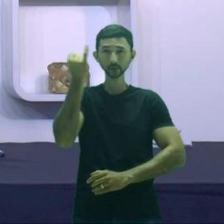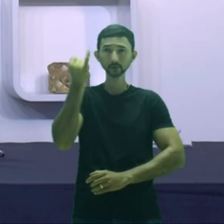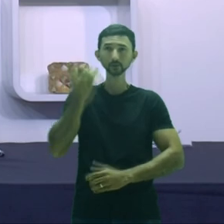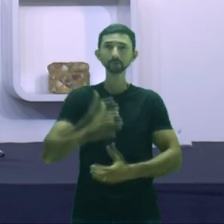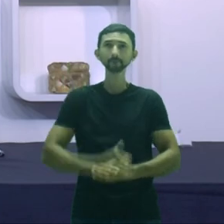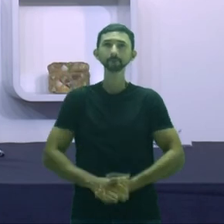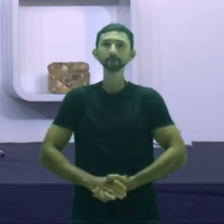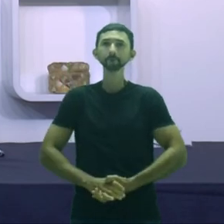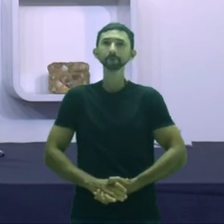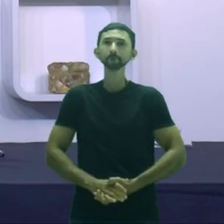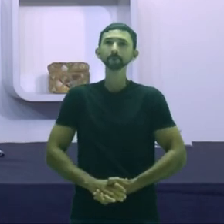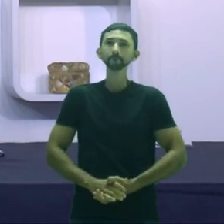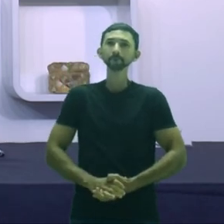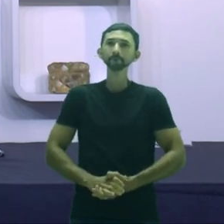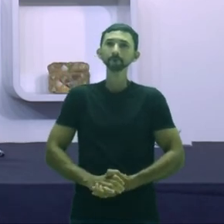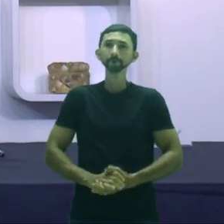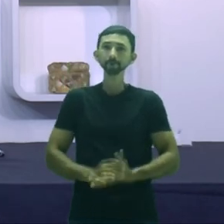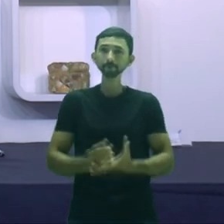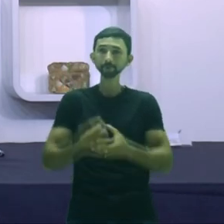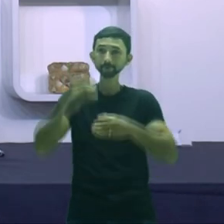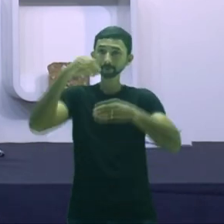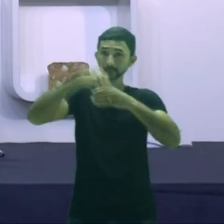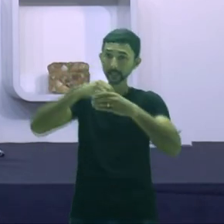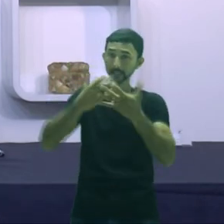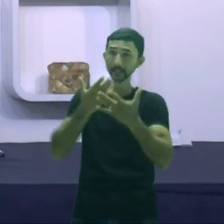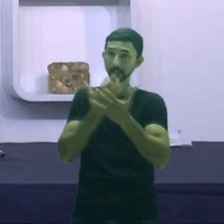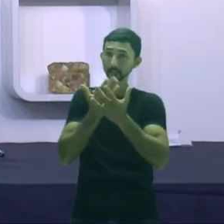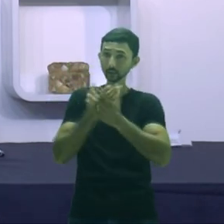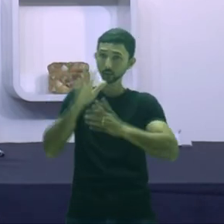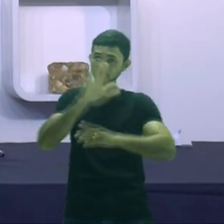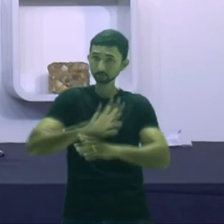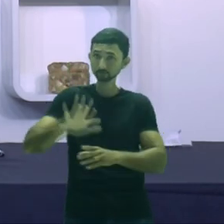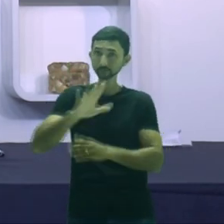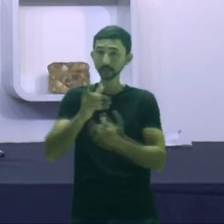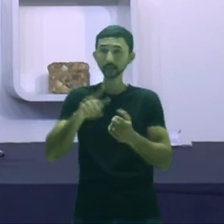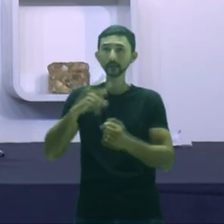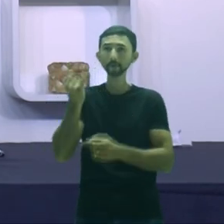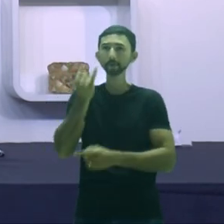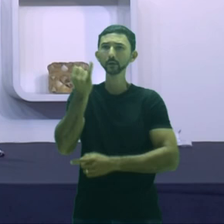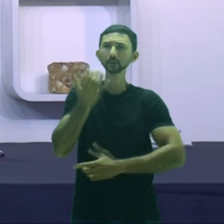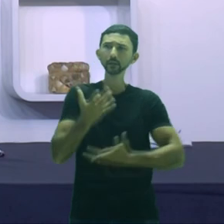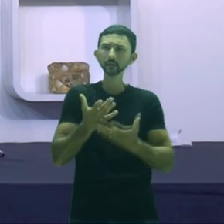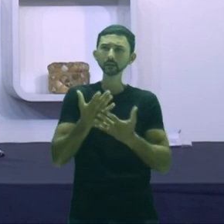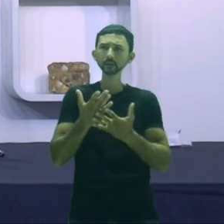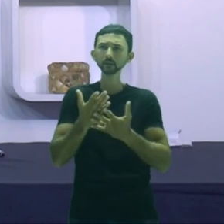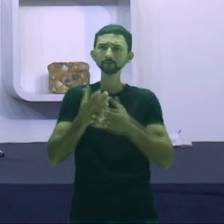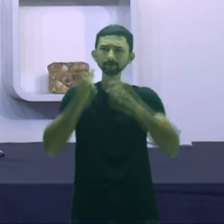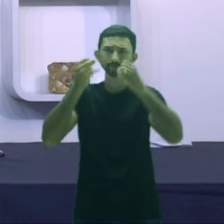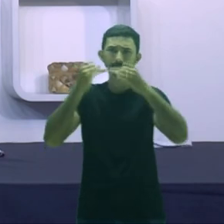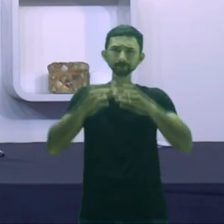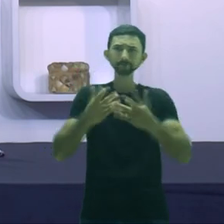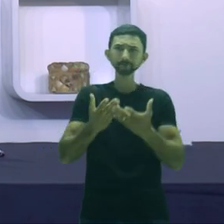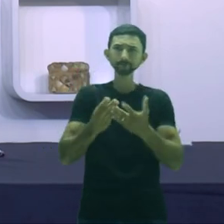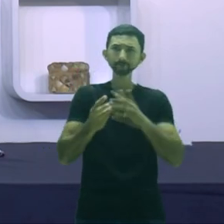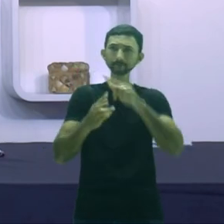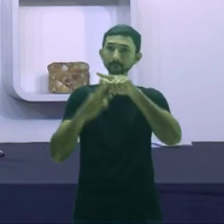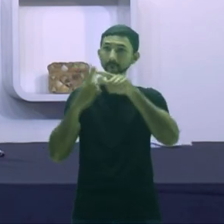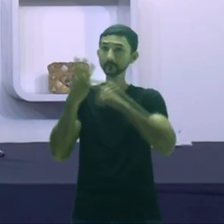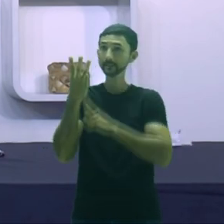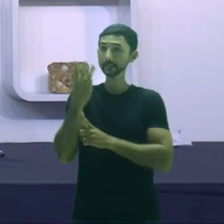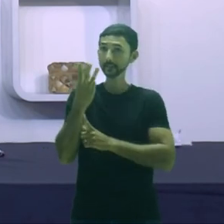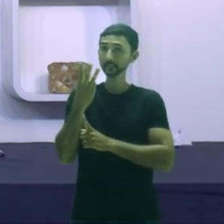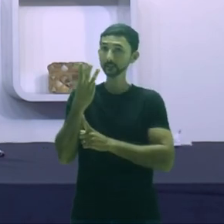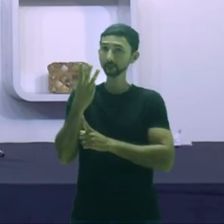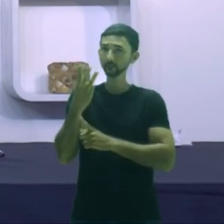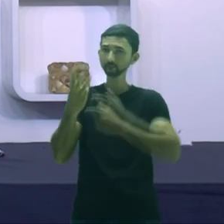Pessoal, dentro desse estudo de hereditariedade, é importante nós destacarmos aqui três tipos de